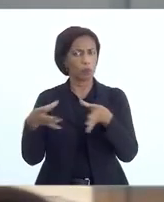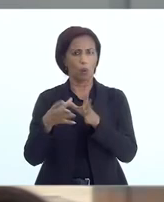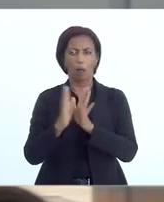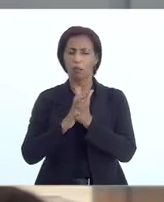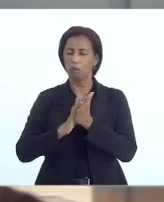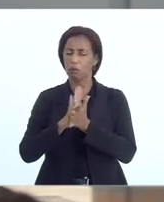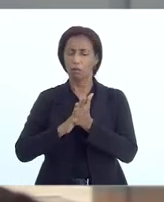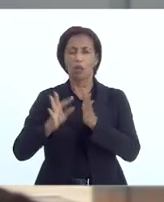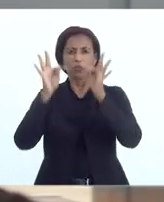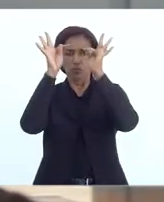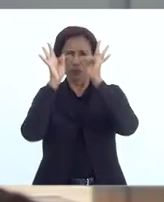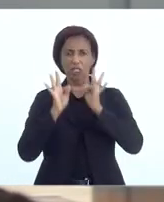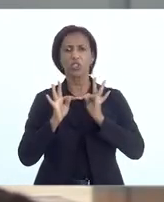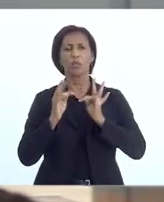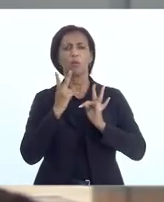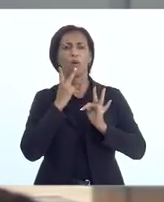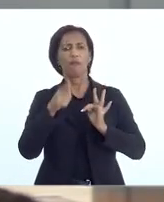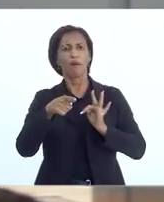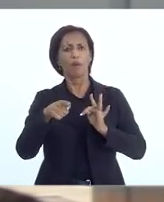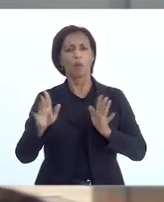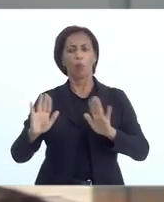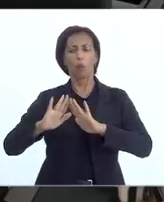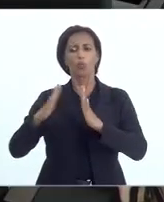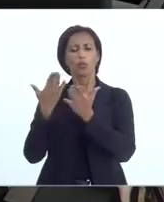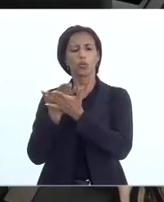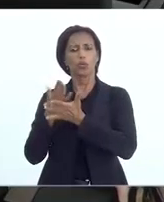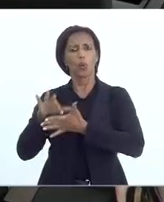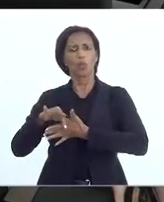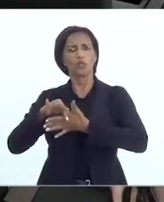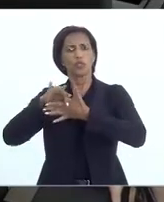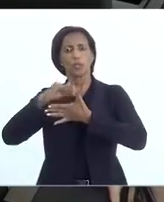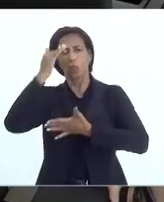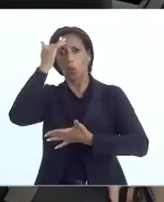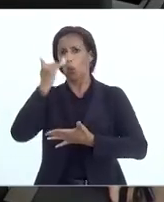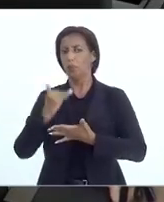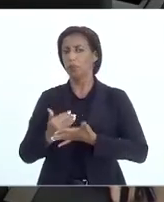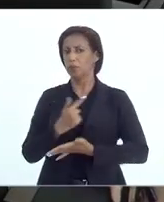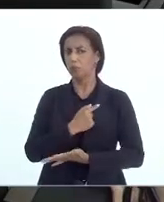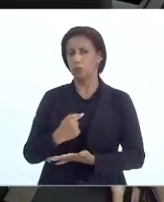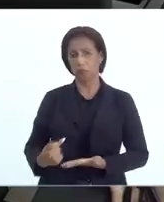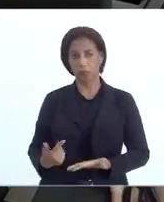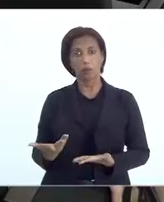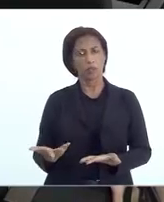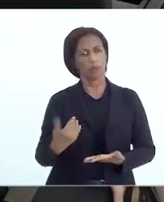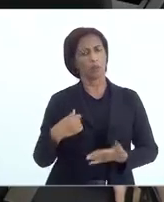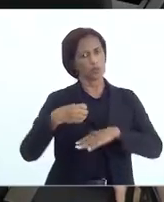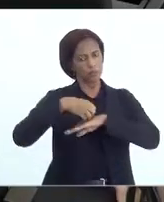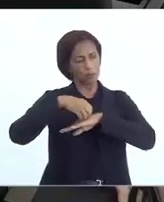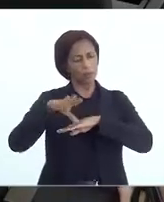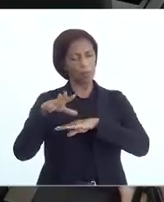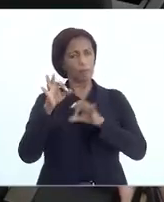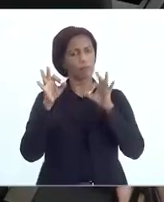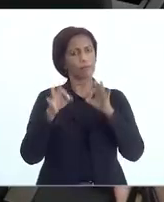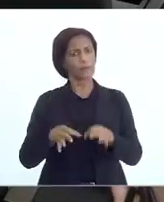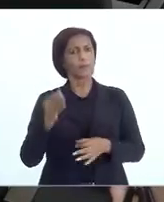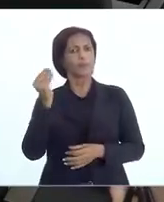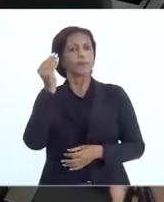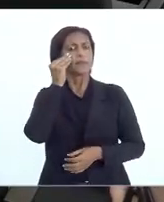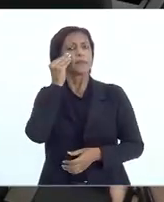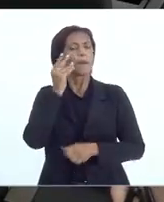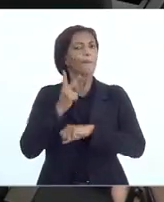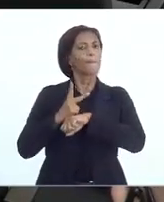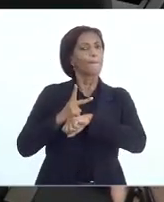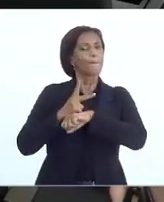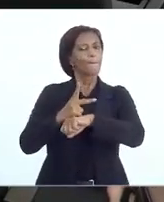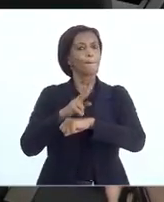testemunha de tudo que tu acabou de falar inclusive do acordo do colégio lhe diz que não foi cumprido pelo governo então a gente encaminhar desse jeito e tentar